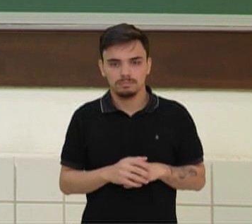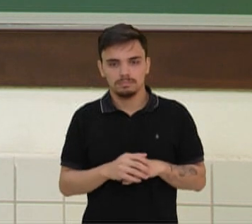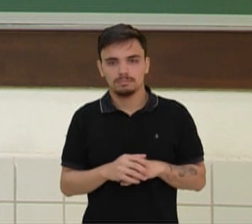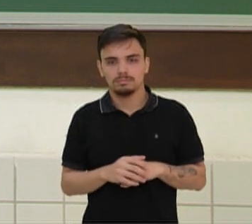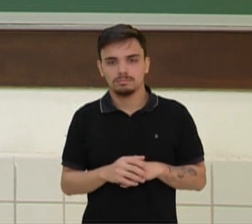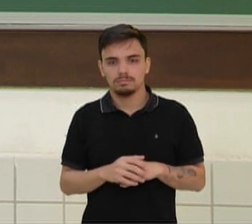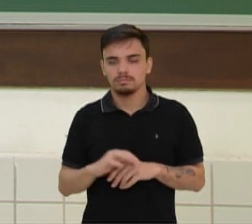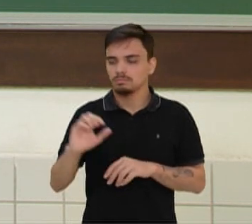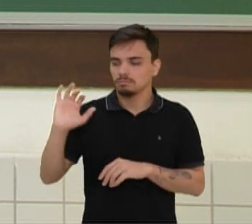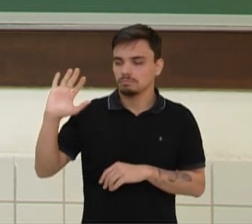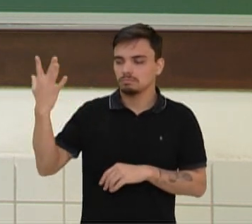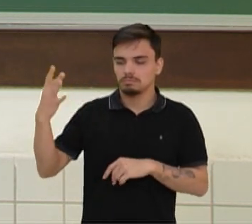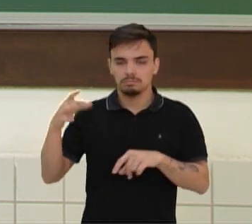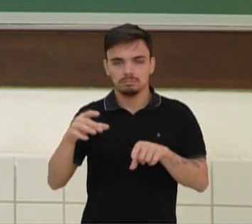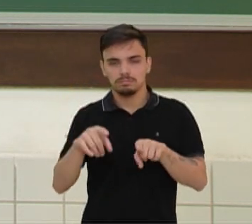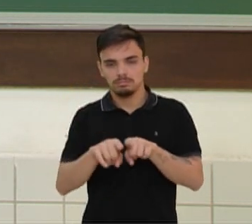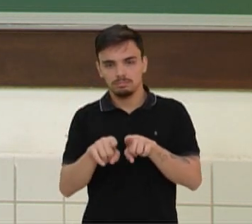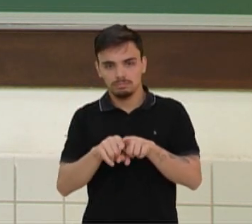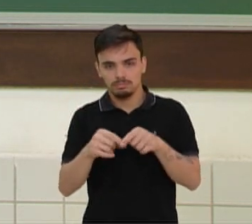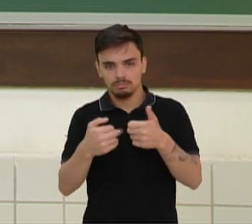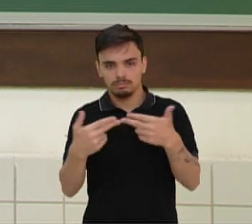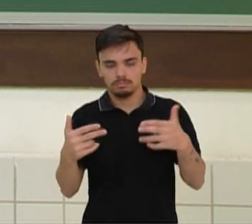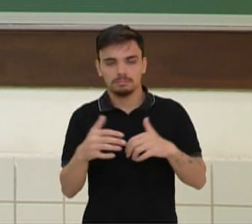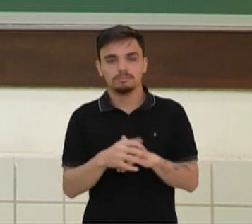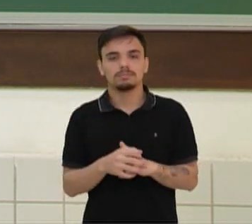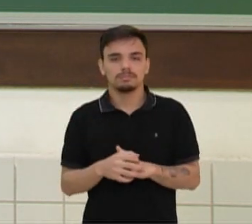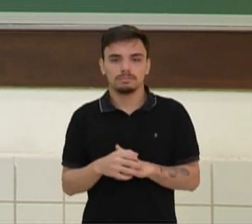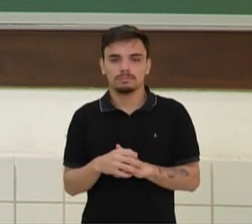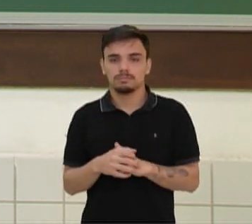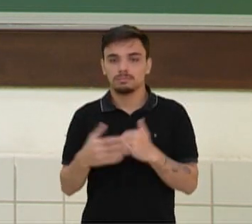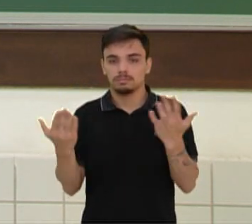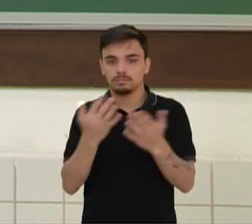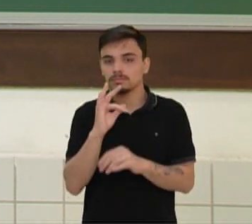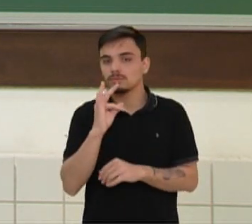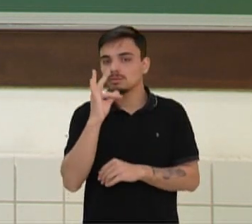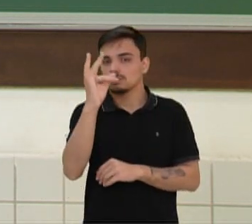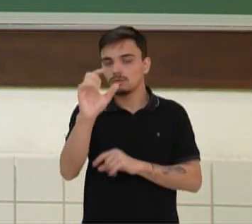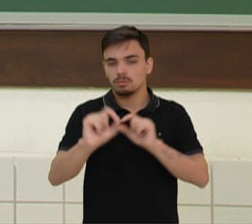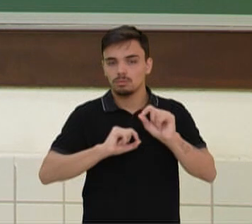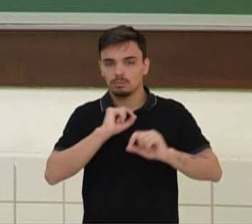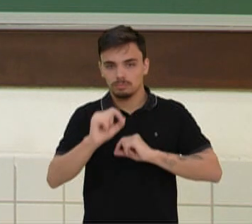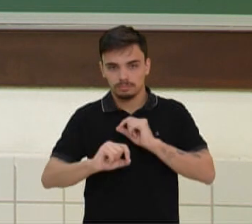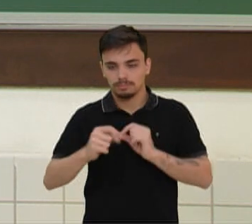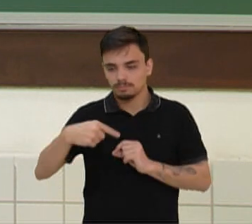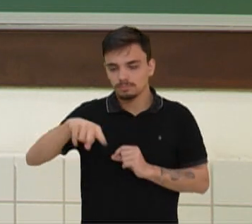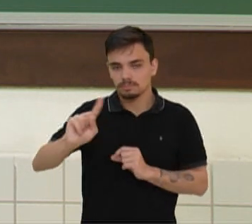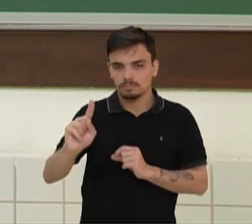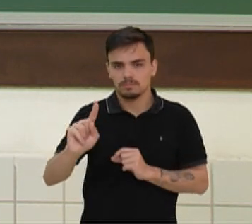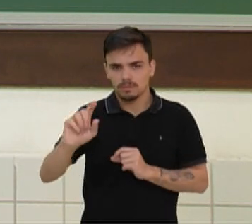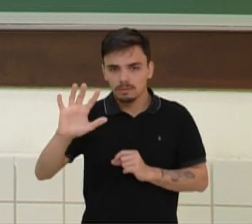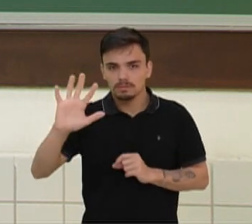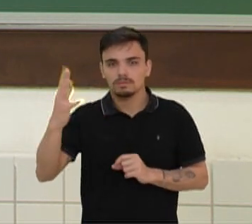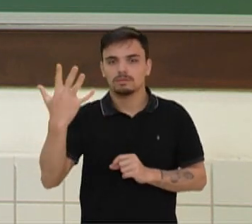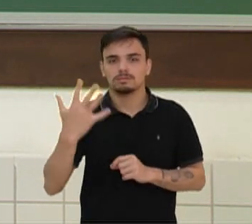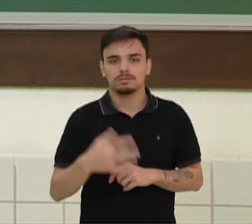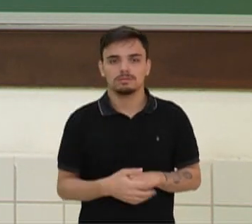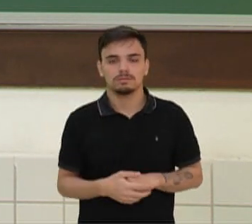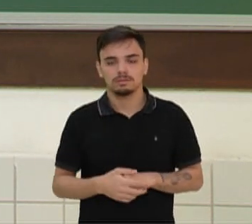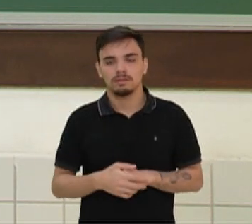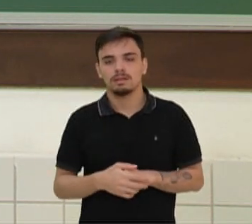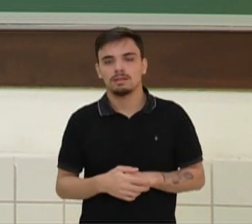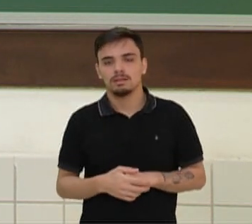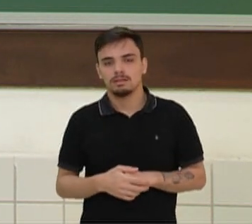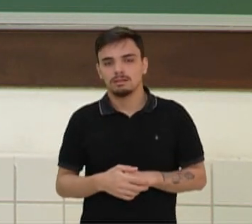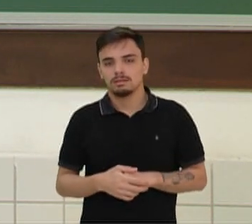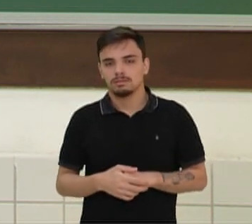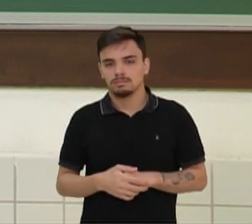um acontecimento, uma ação que já foi. E agora o futuro é que vai vir a acontecer, é uma ação que